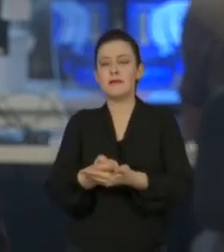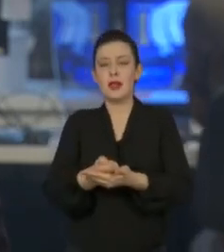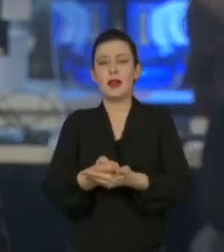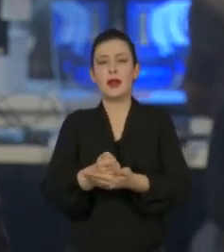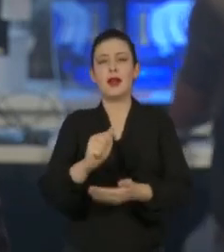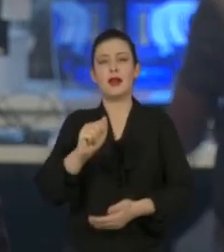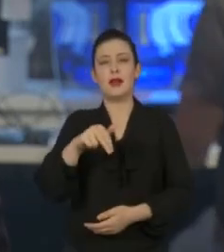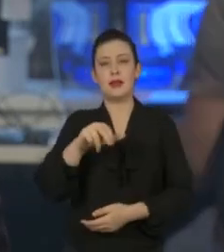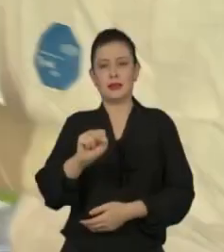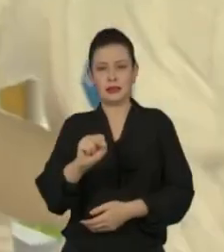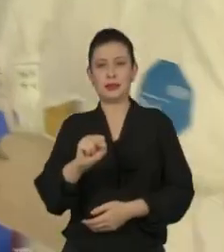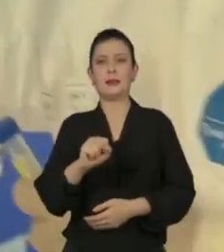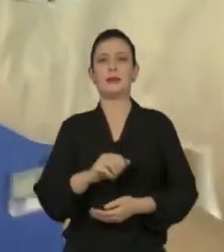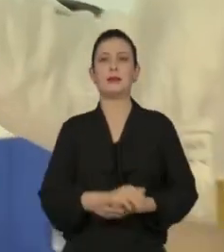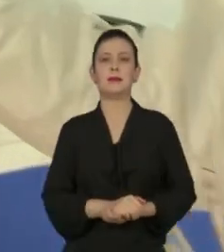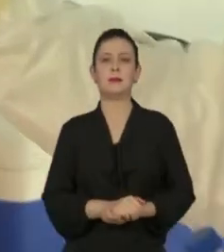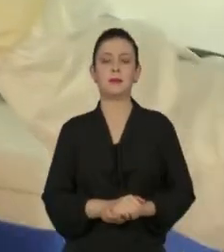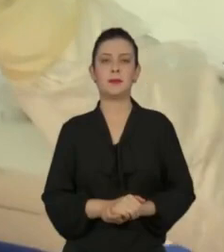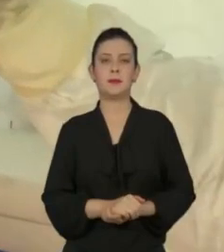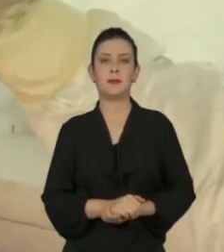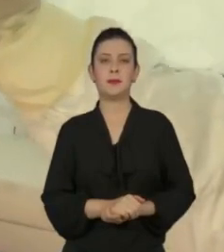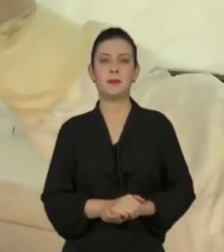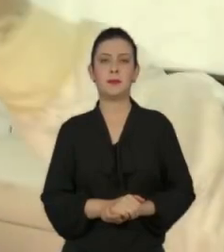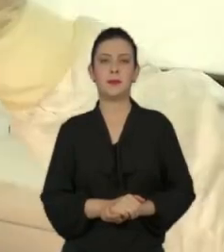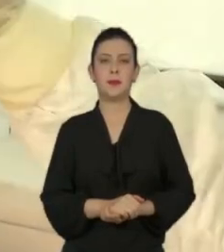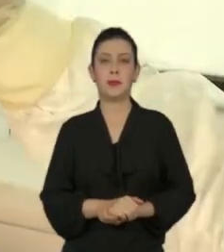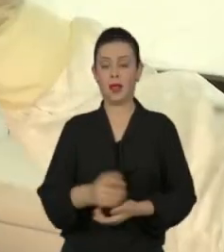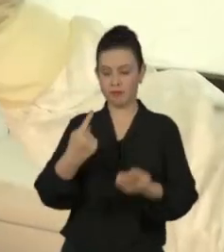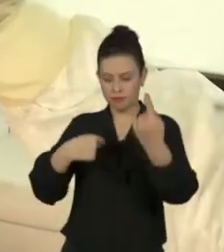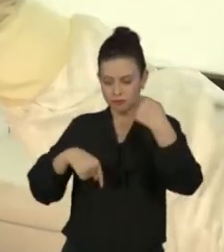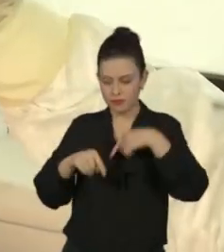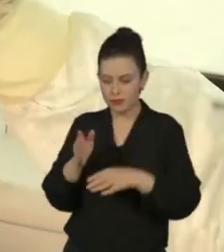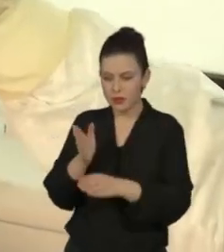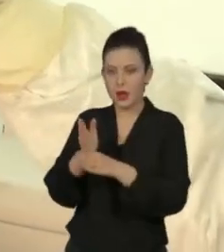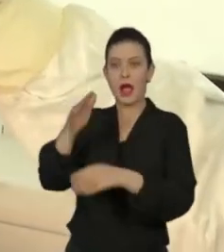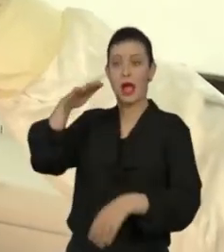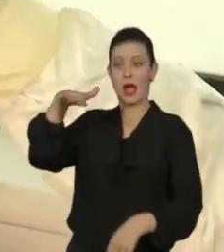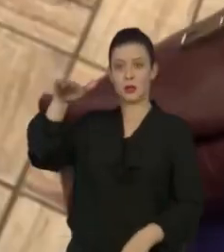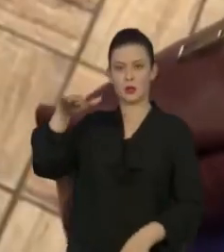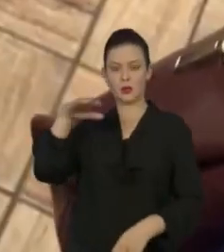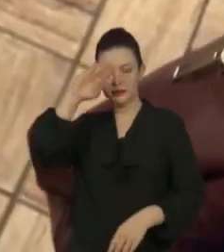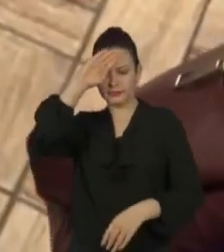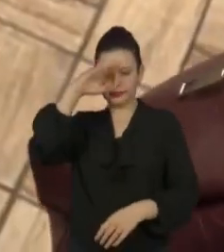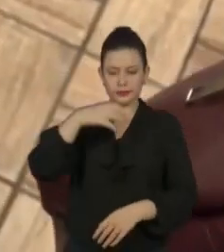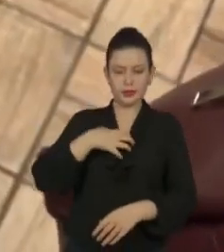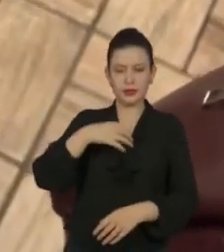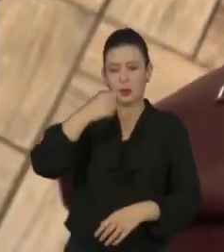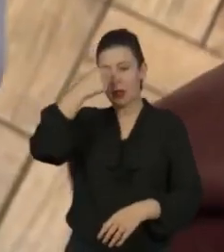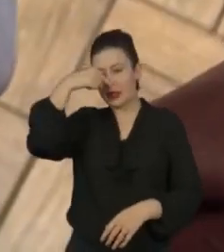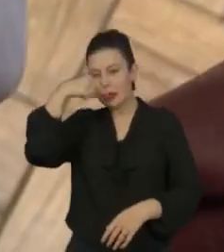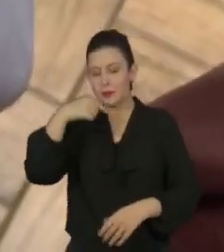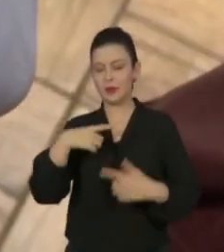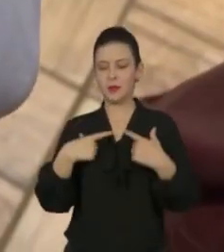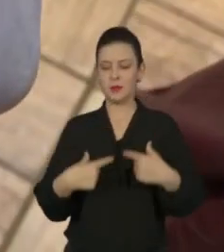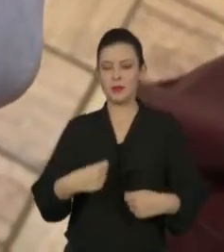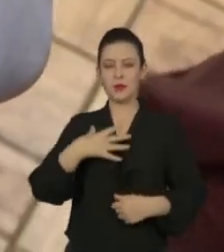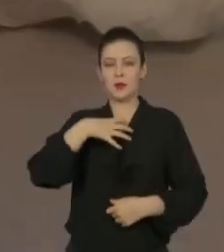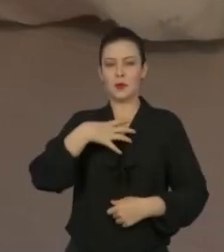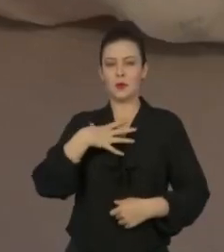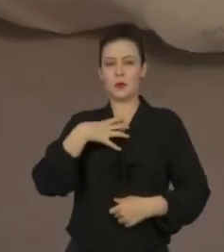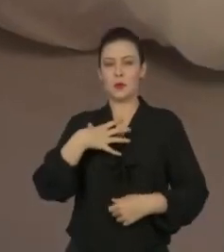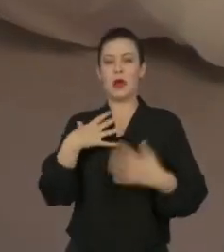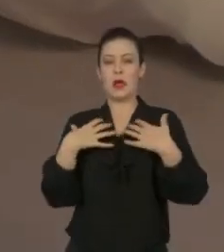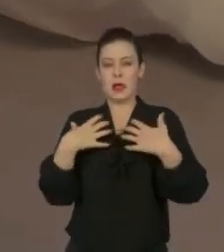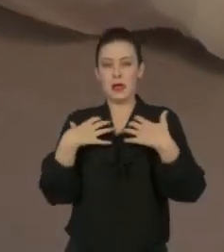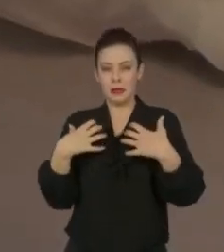Saúde Suplementar. Os exames devem ser feitos em pacientes adultos com sintomas de gripe e síndrome respiratória aguda